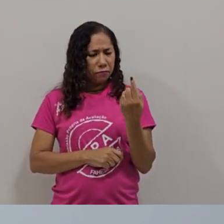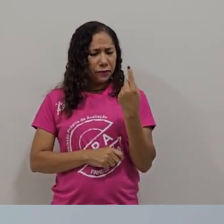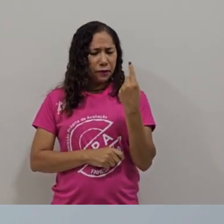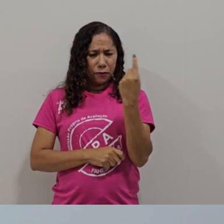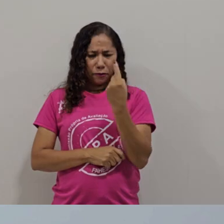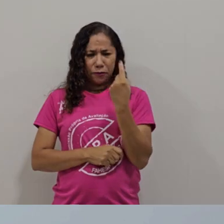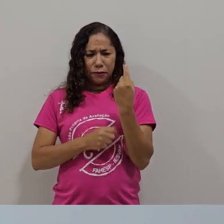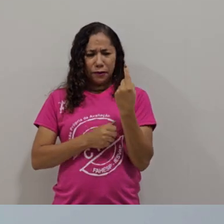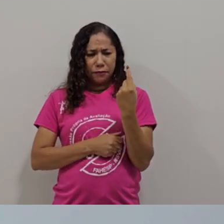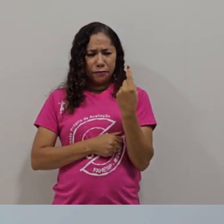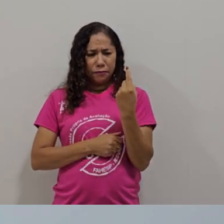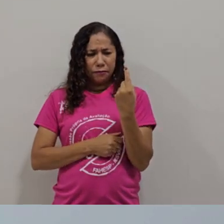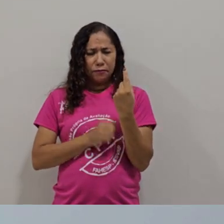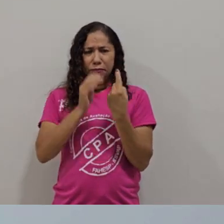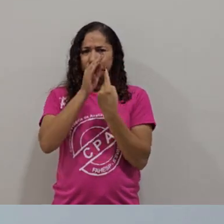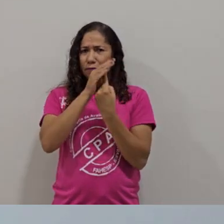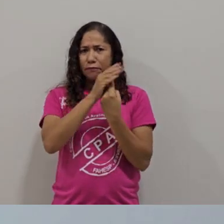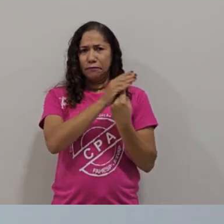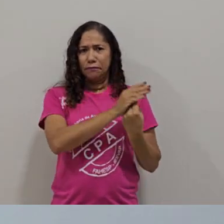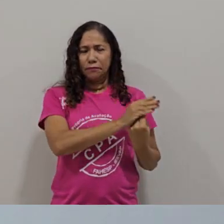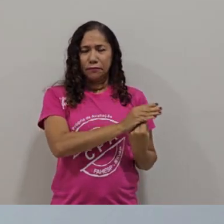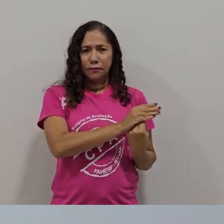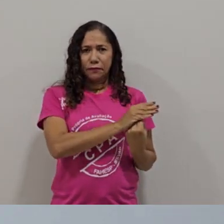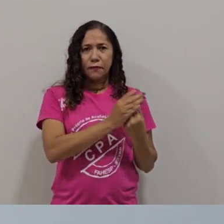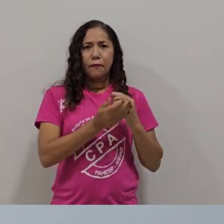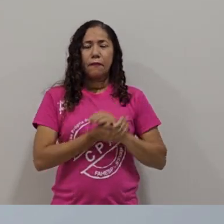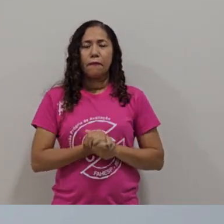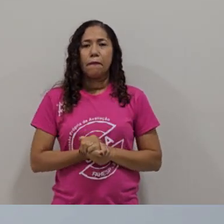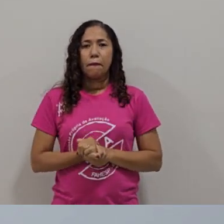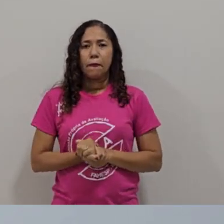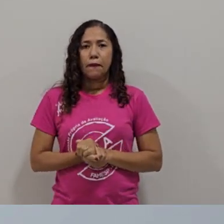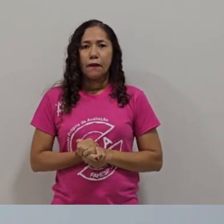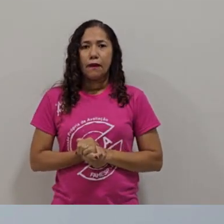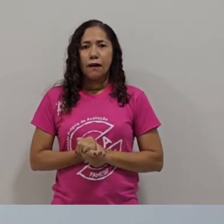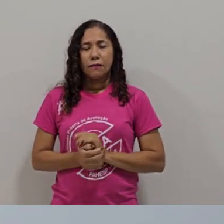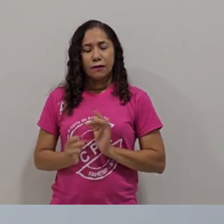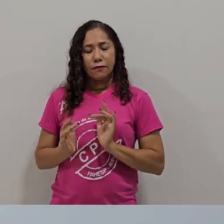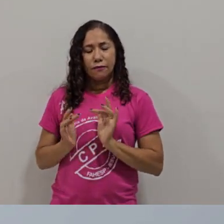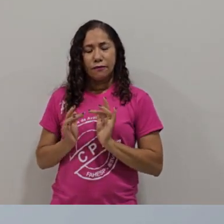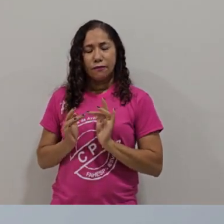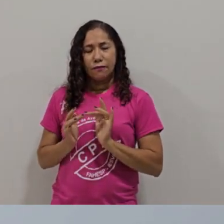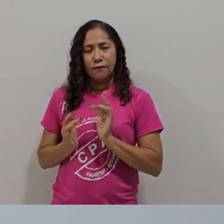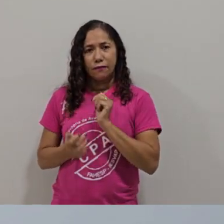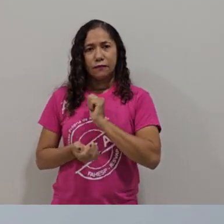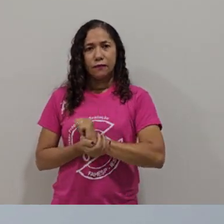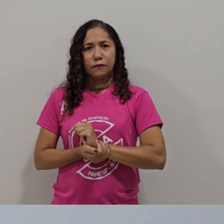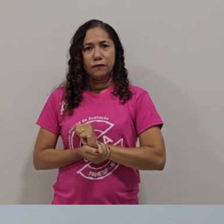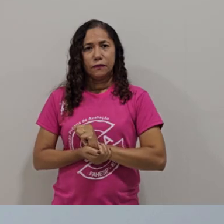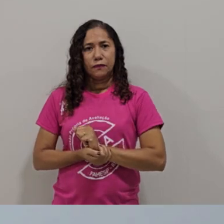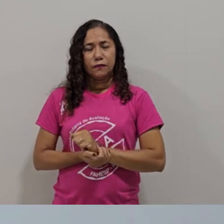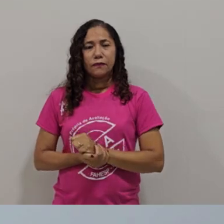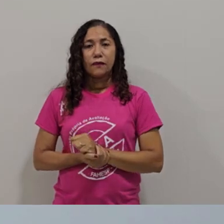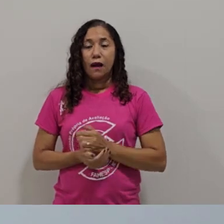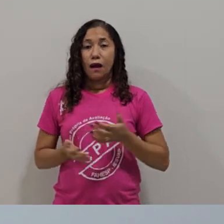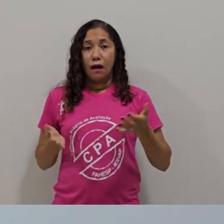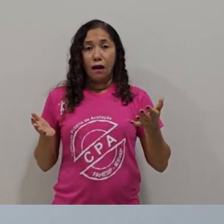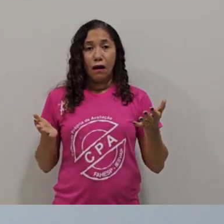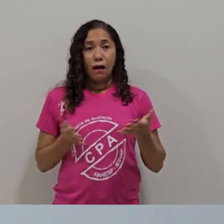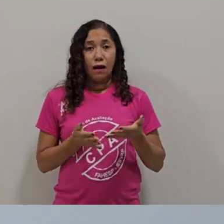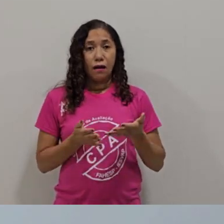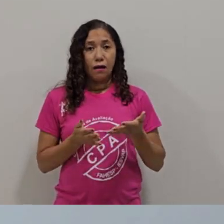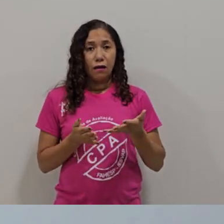invisibilizar algo tão relevante, que devia ser muito visível. É porque não afeta os administradores no geral, né? Em sua grande maioria. E agora,